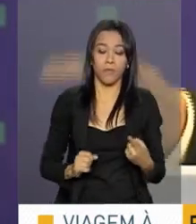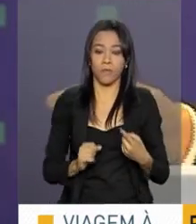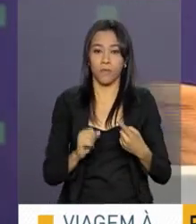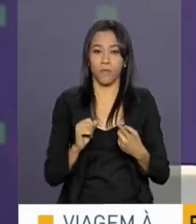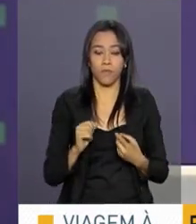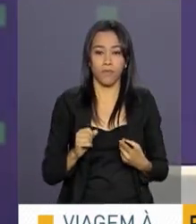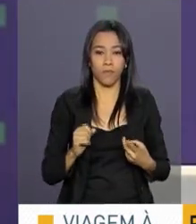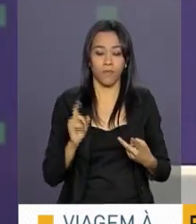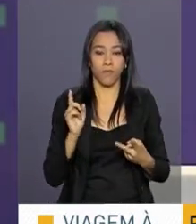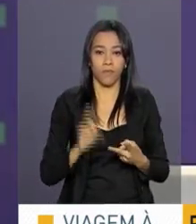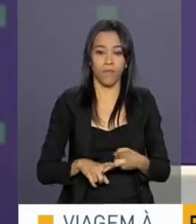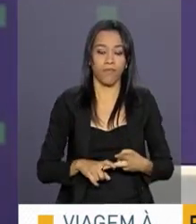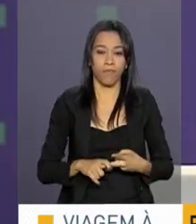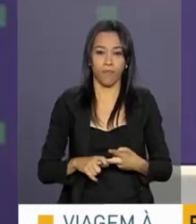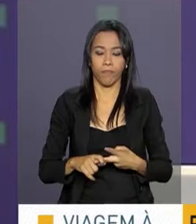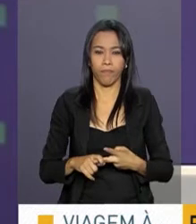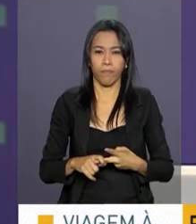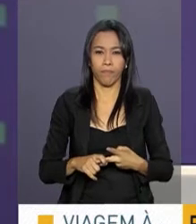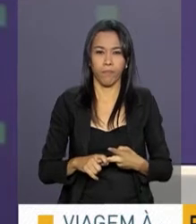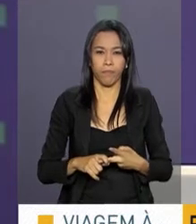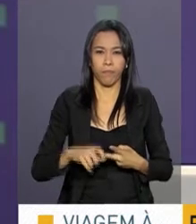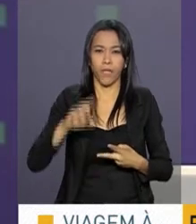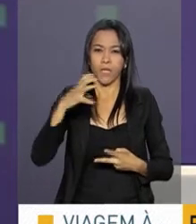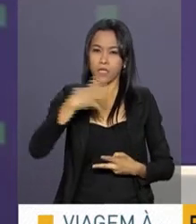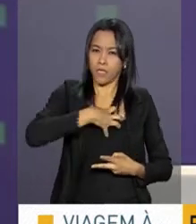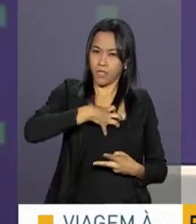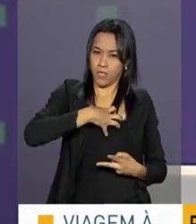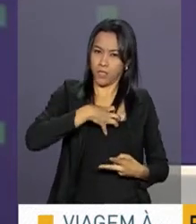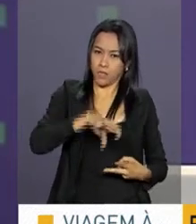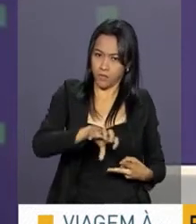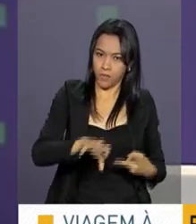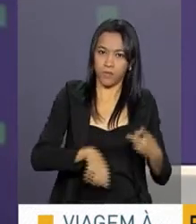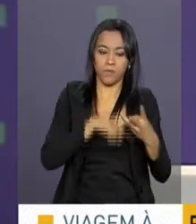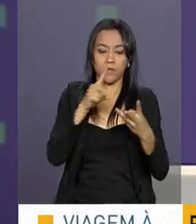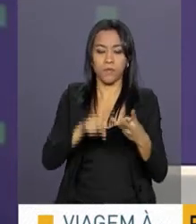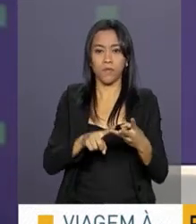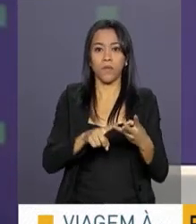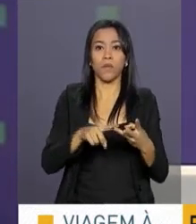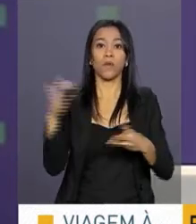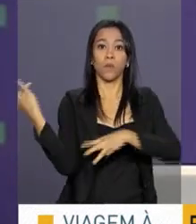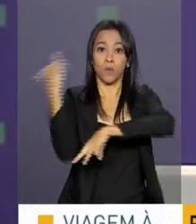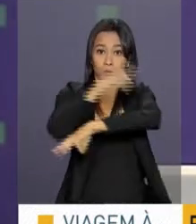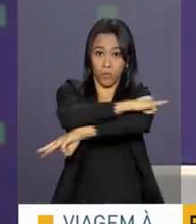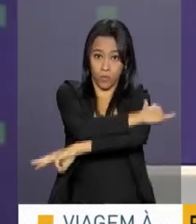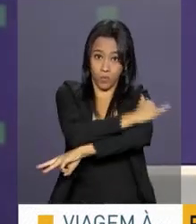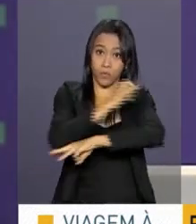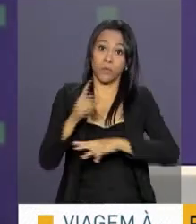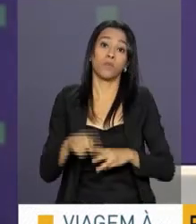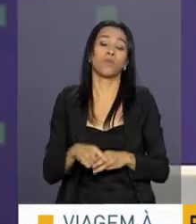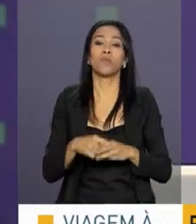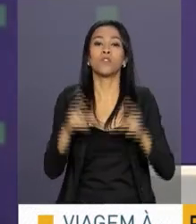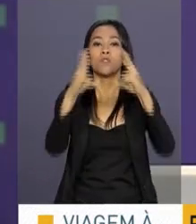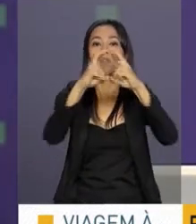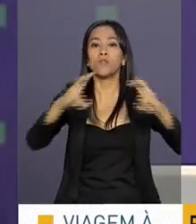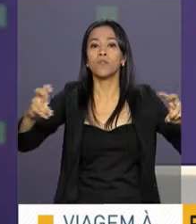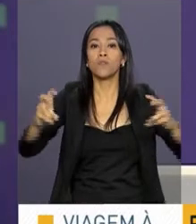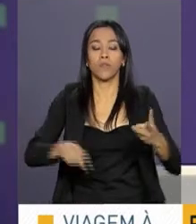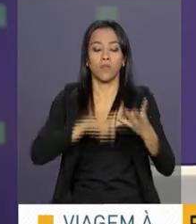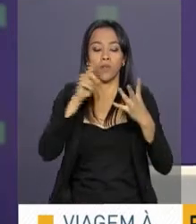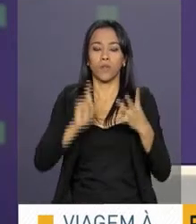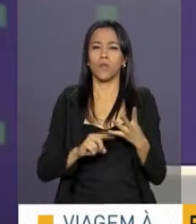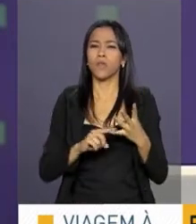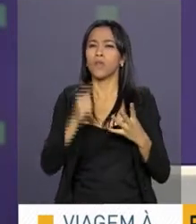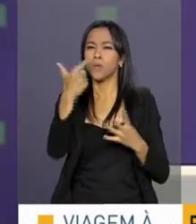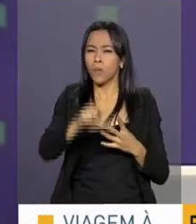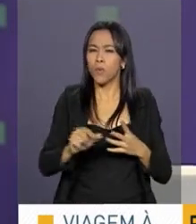aqui o aeroporto de Porto Alegre, o aeroporto de Salvador, o aeroporto de Florianópolis e o aeroporto de Fortaleza.